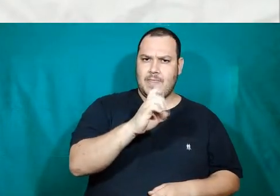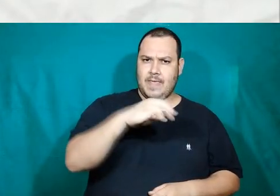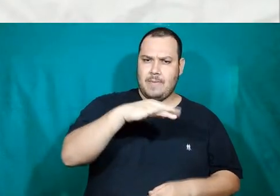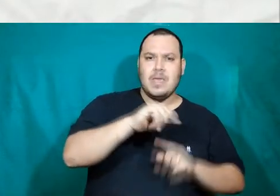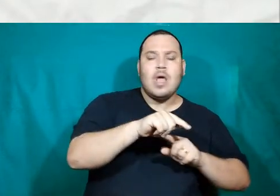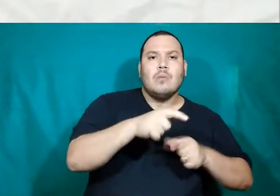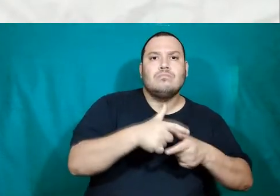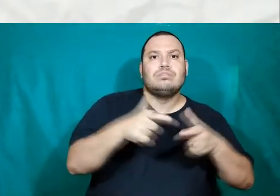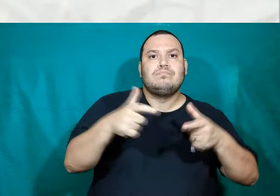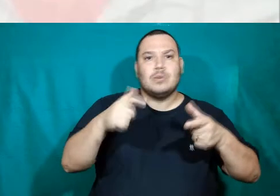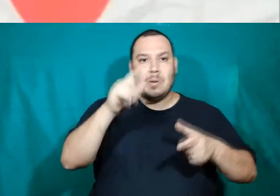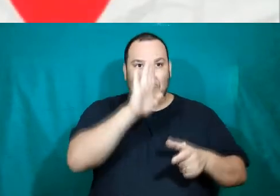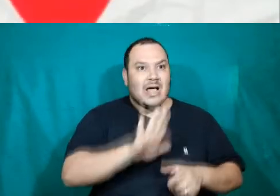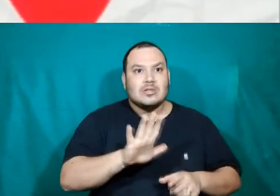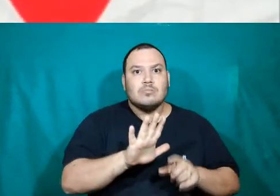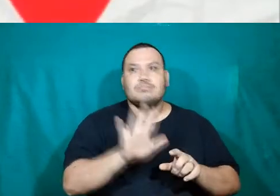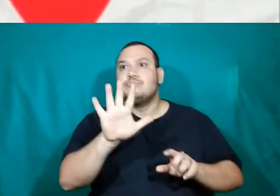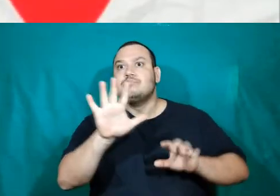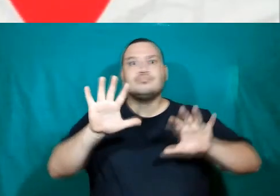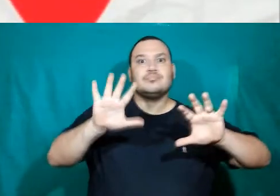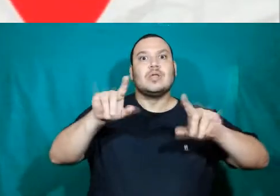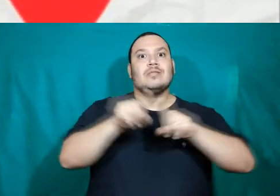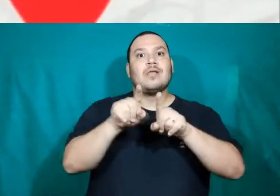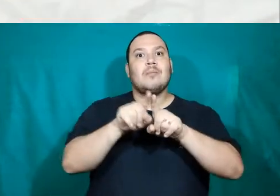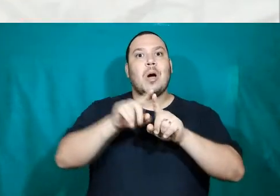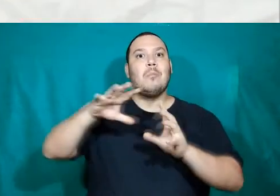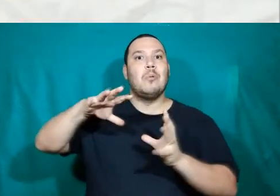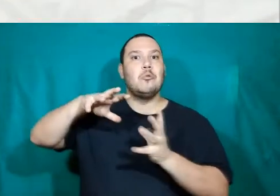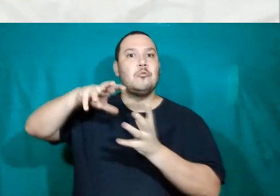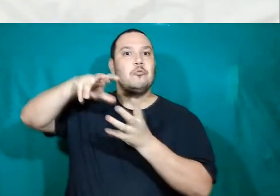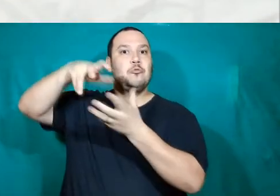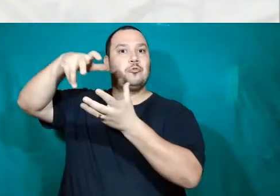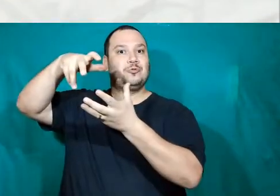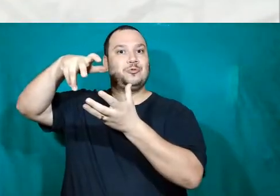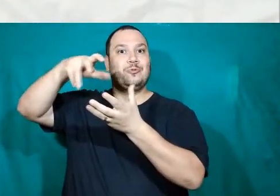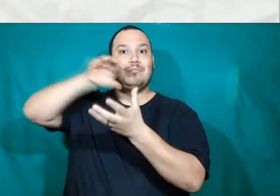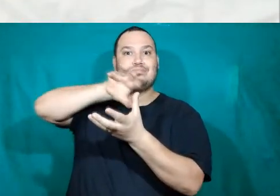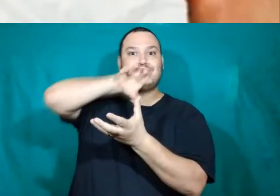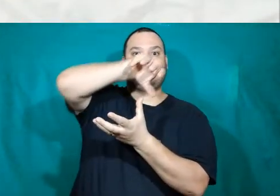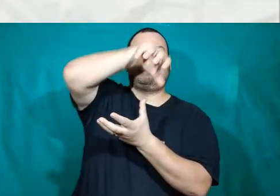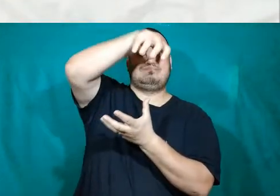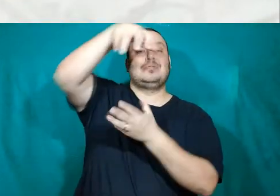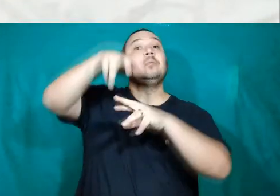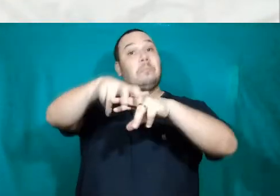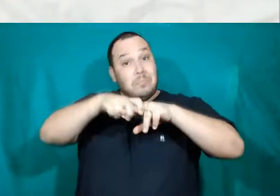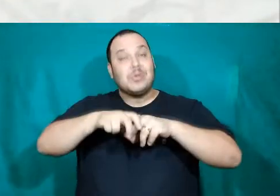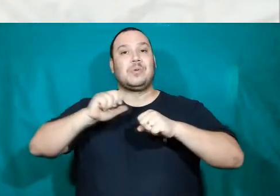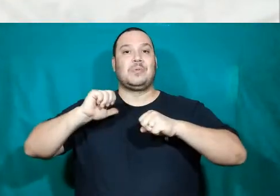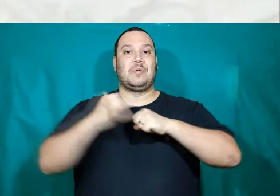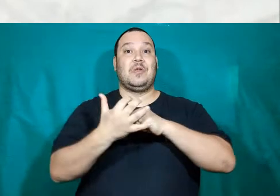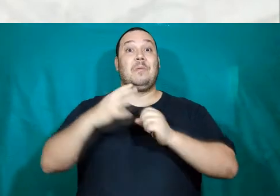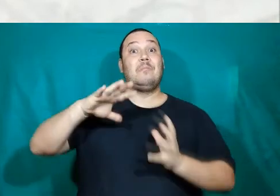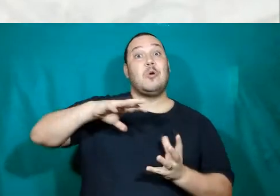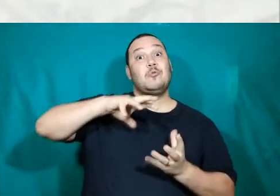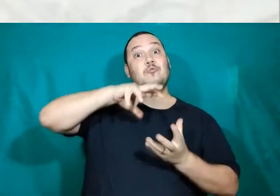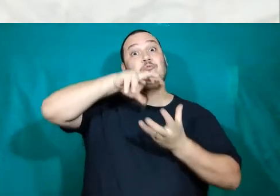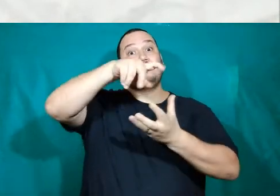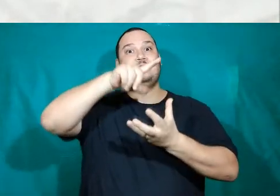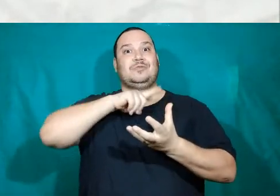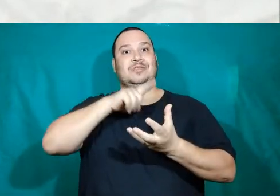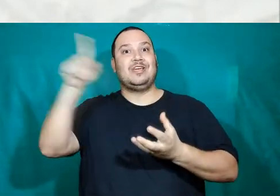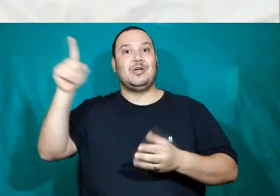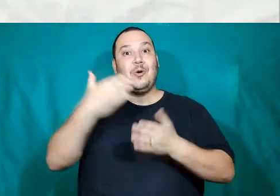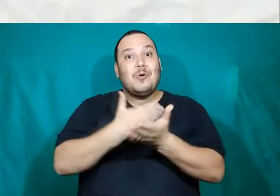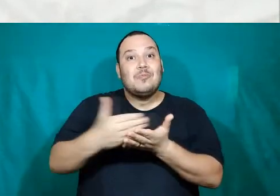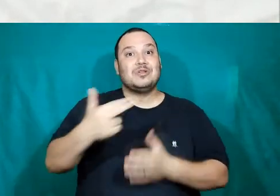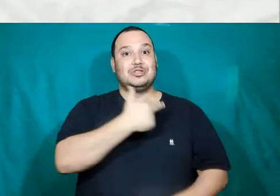por diversas regiões do planeta. Por isso a Covid-19 é chamada de pandemia, pois teve início na China, continente asiático,